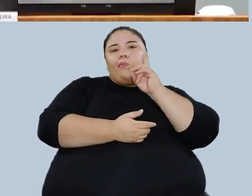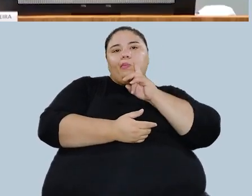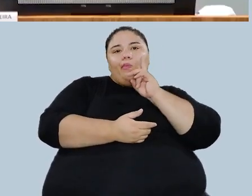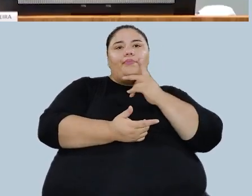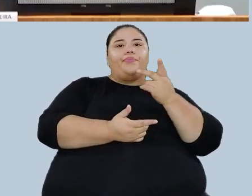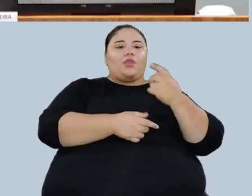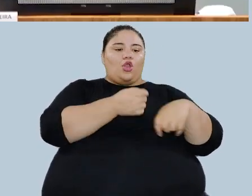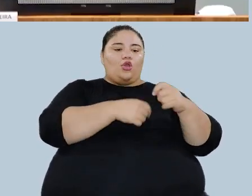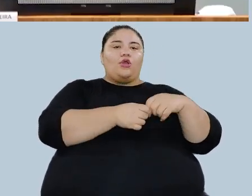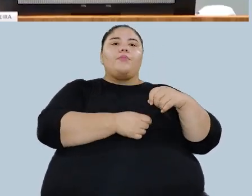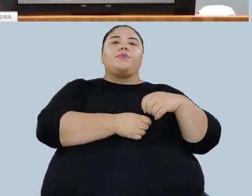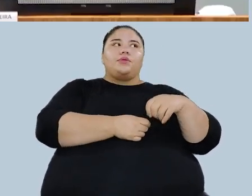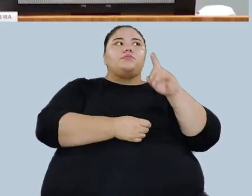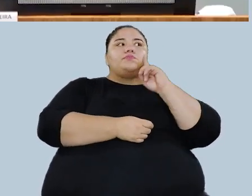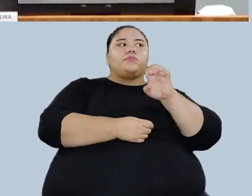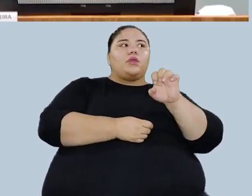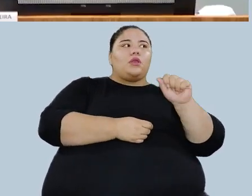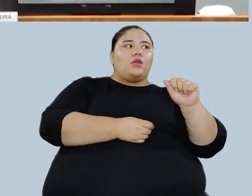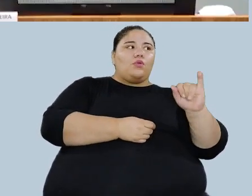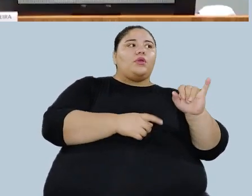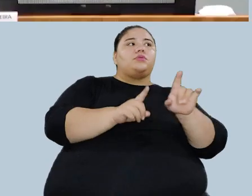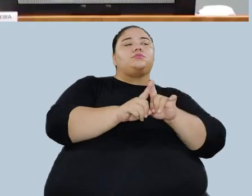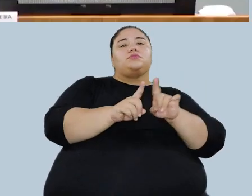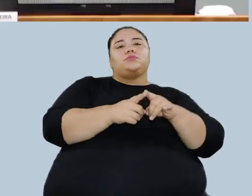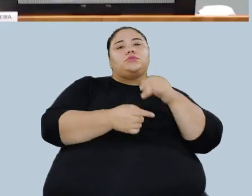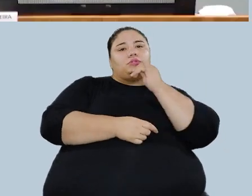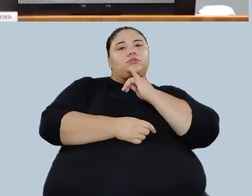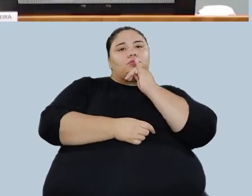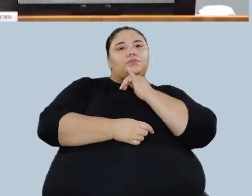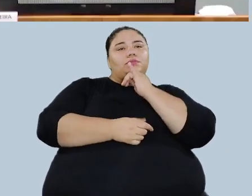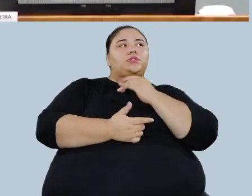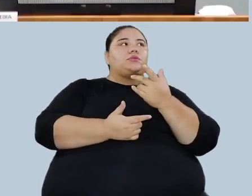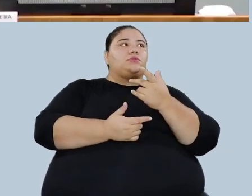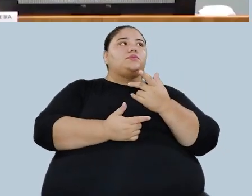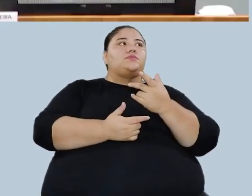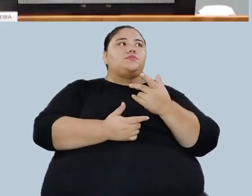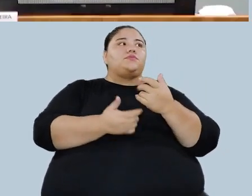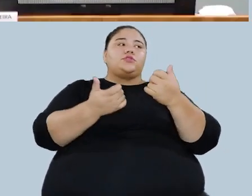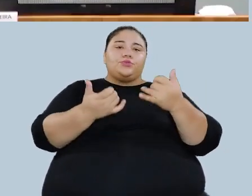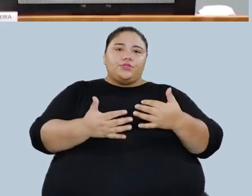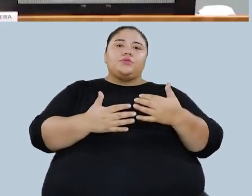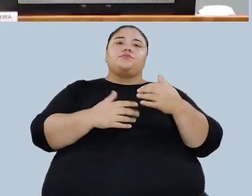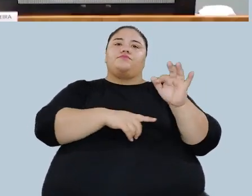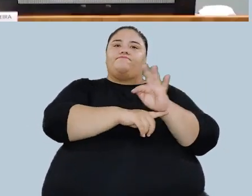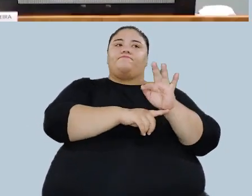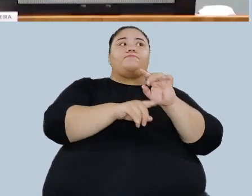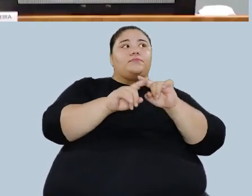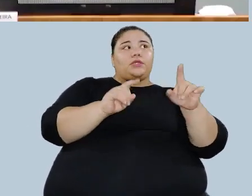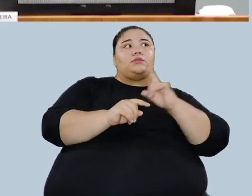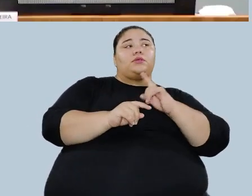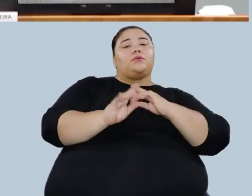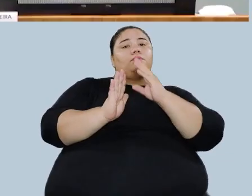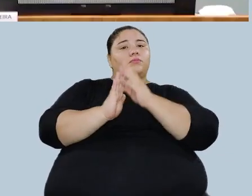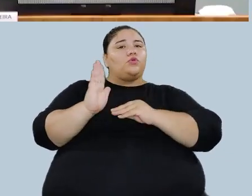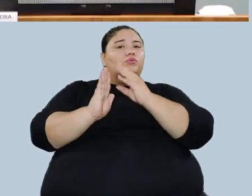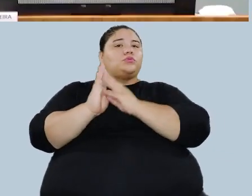ou as economias europeias, né? Mas o Brasil tem essa pujança dessa economia, que eu diria que é a formal, mas tem